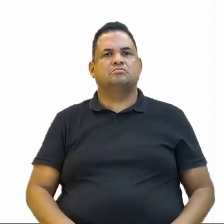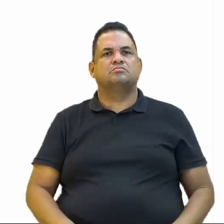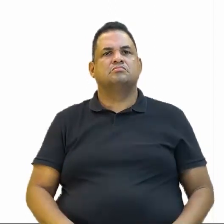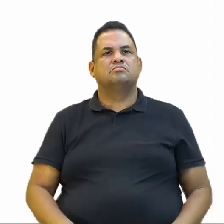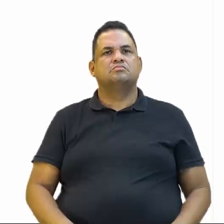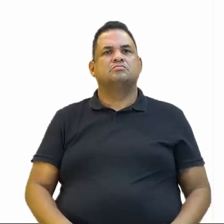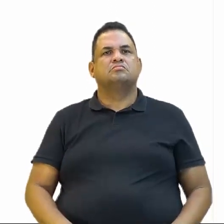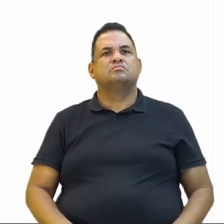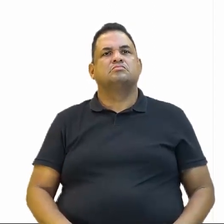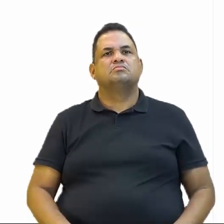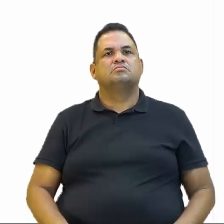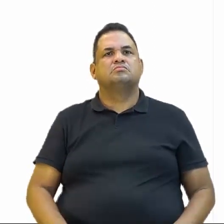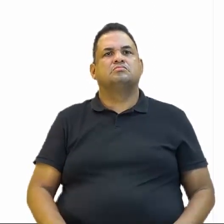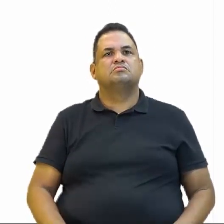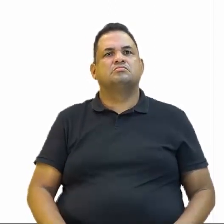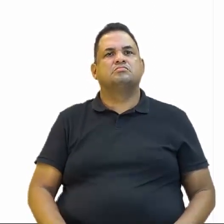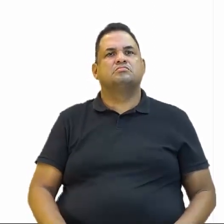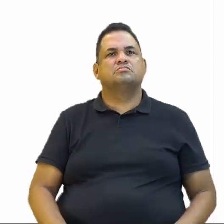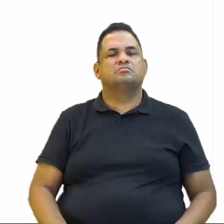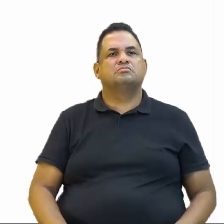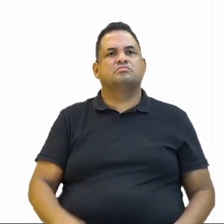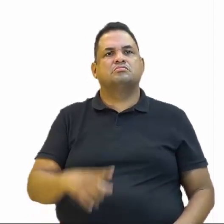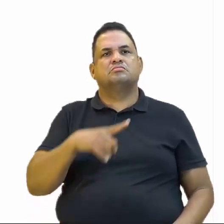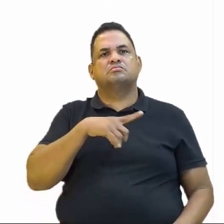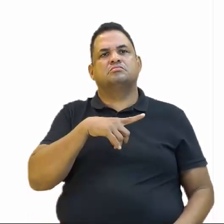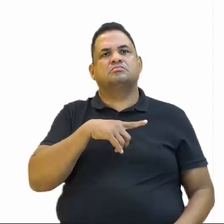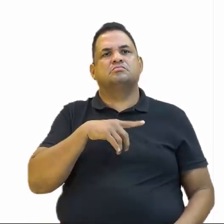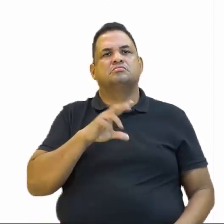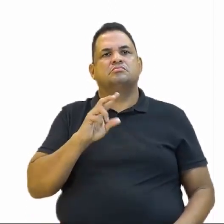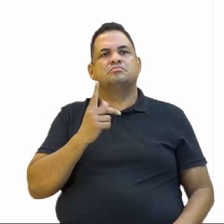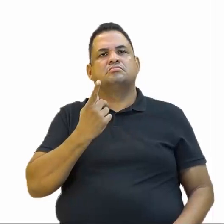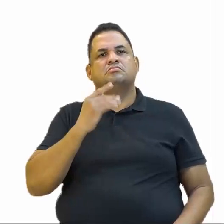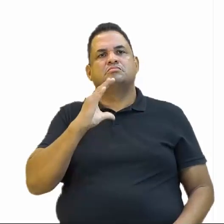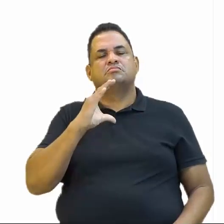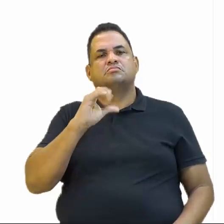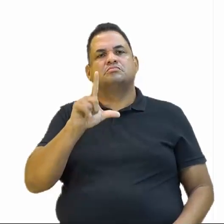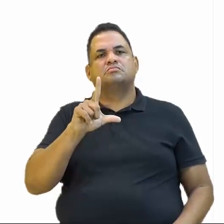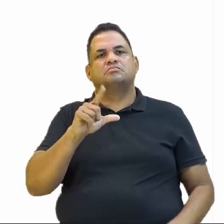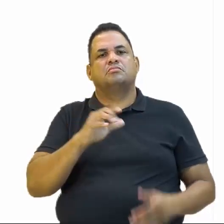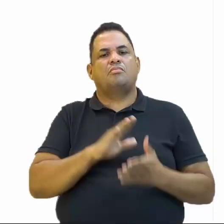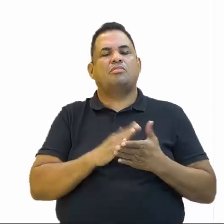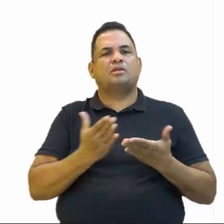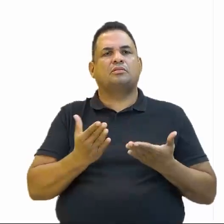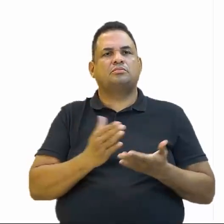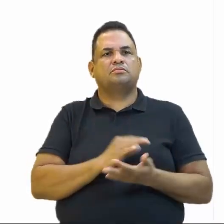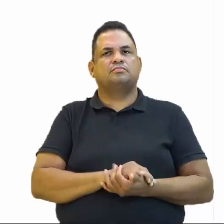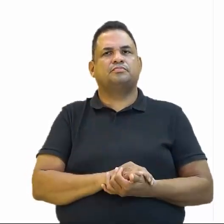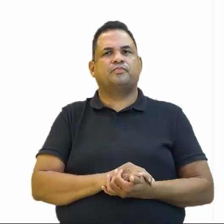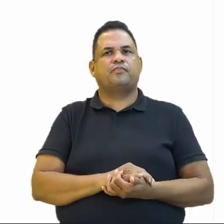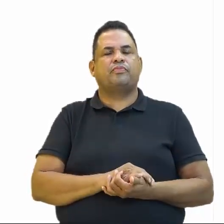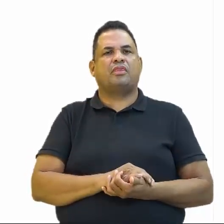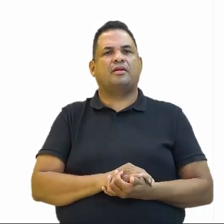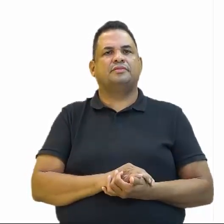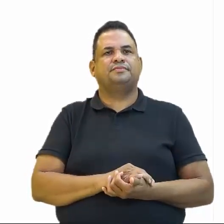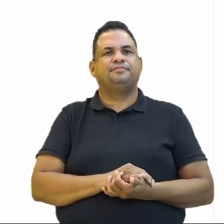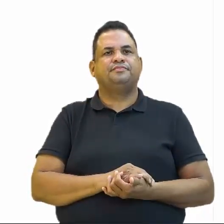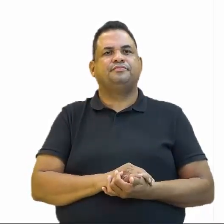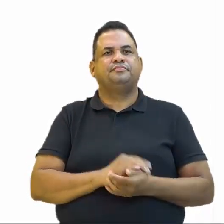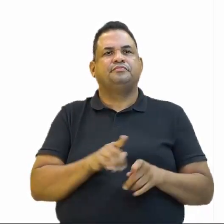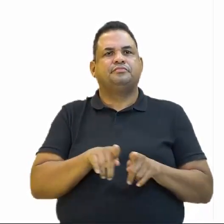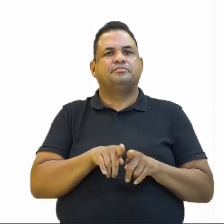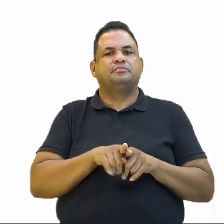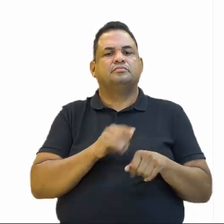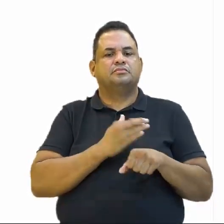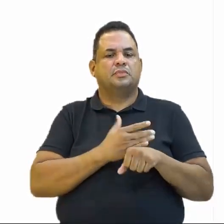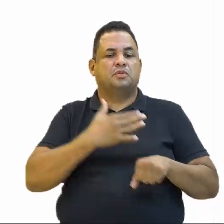Até porque aqui, ó, tem o HCl, que em meio aquoso ele libera o H+. Então, ele é um